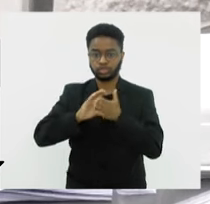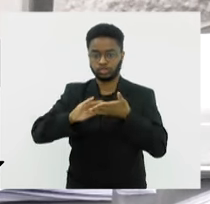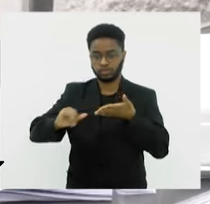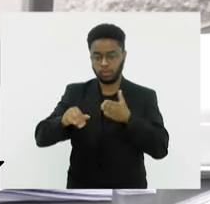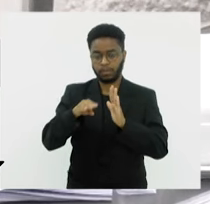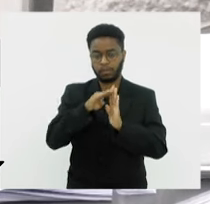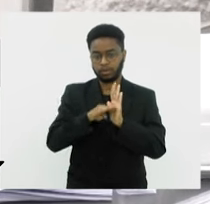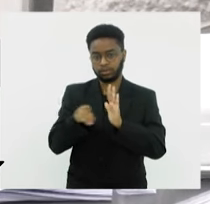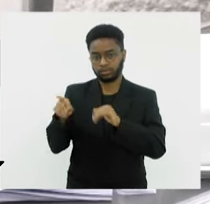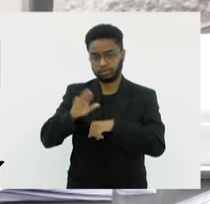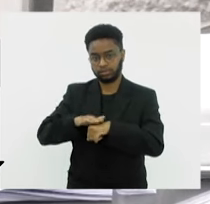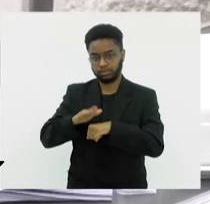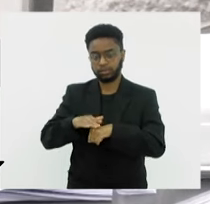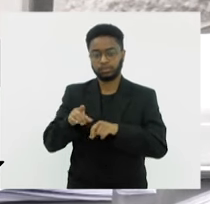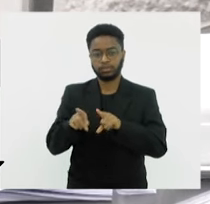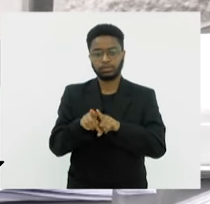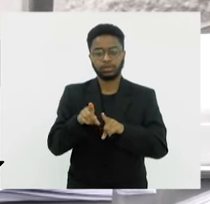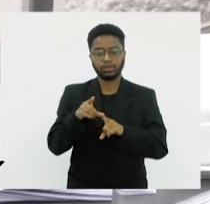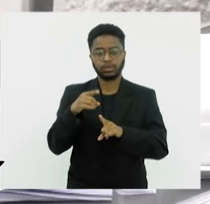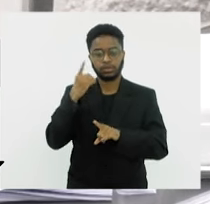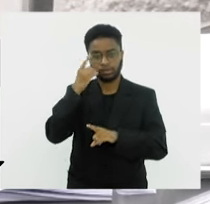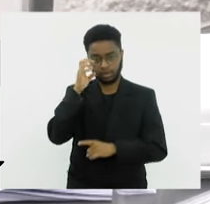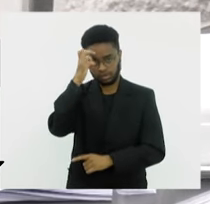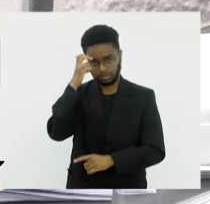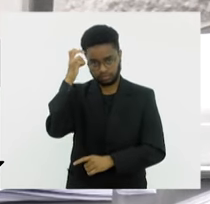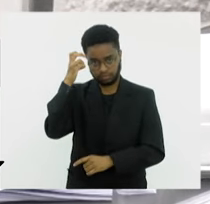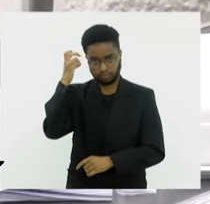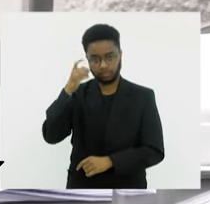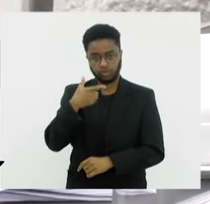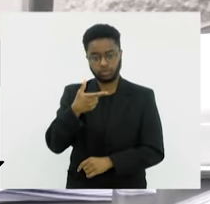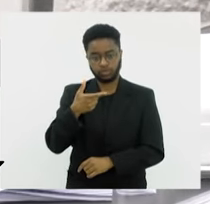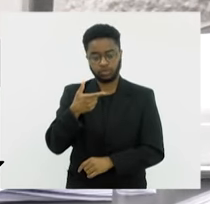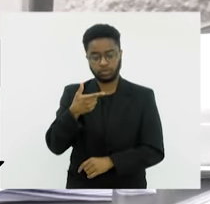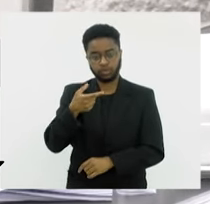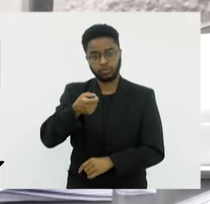própria relatora, a deputada Verônica Lima, na 13ª reunião ordinária de 23.